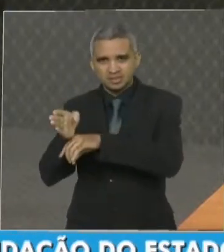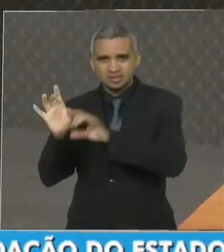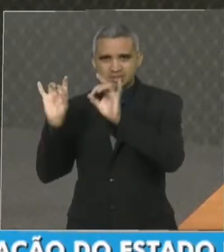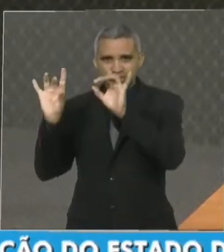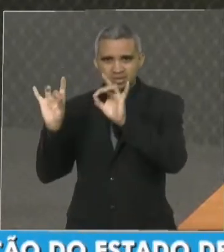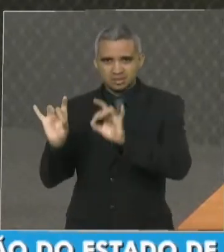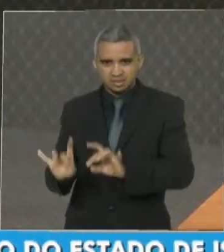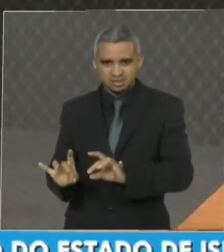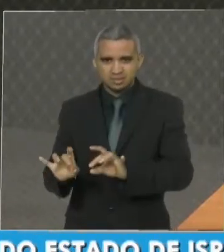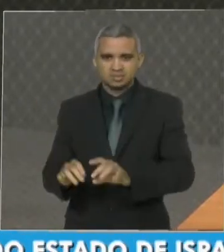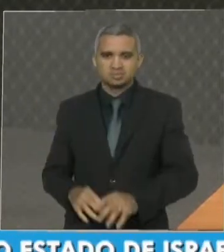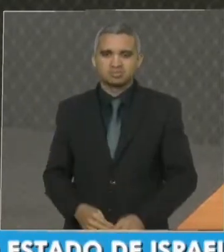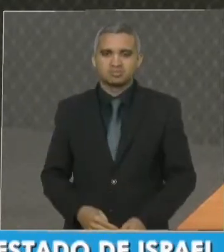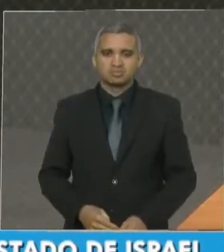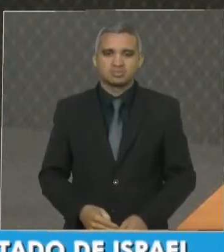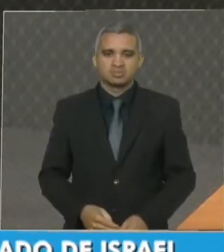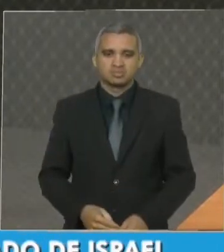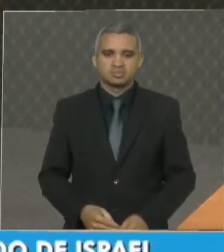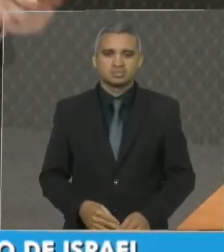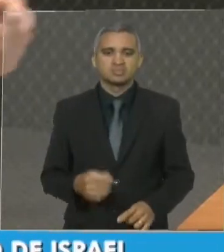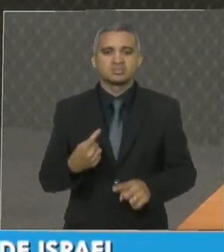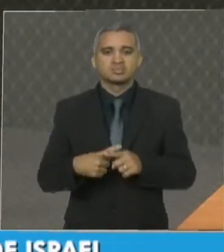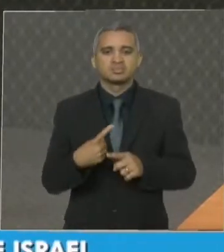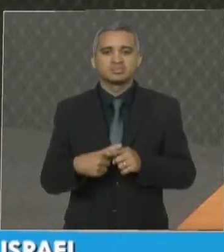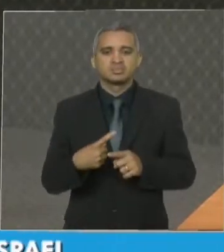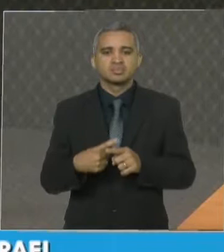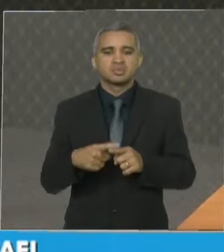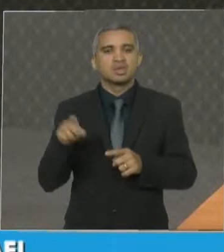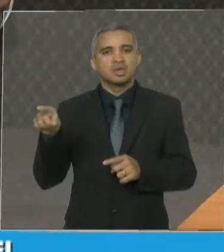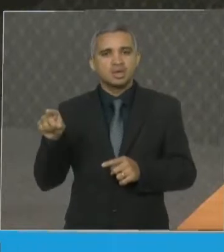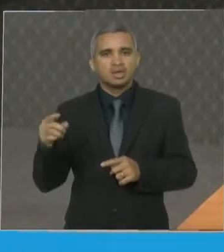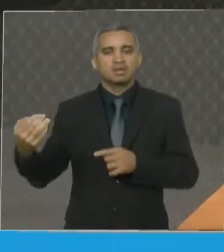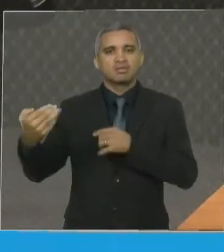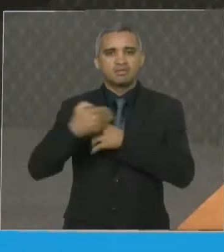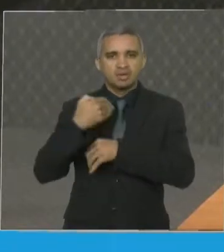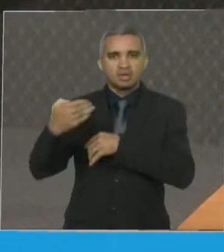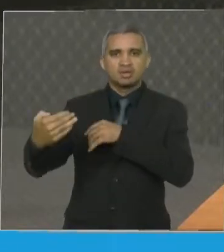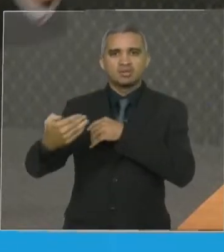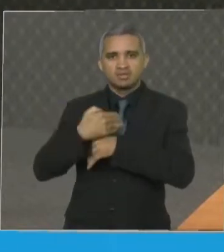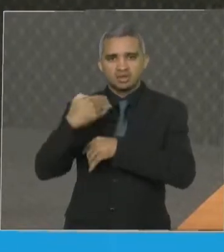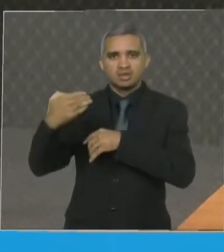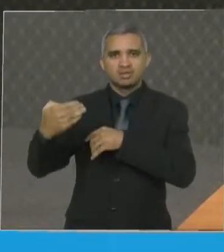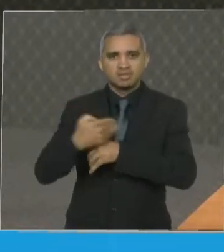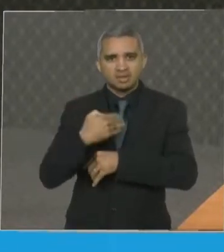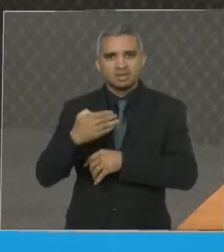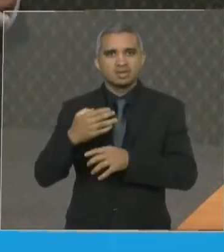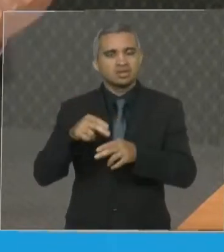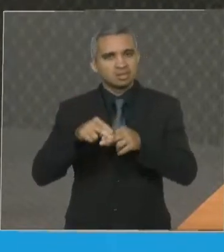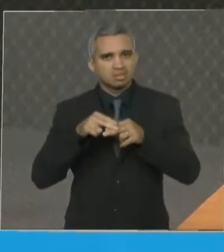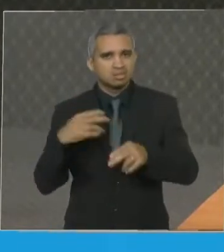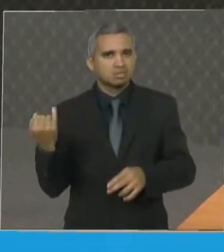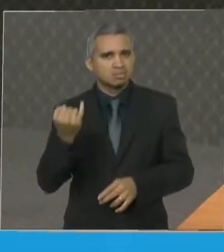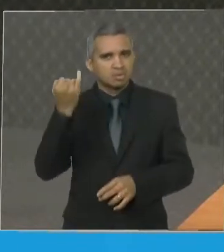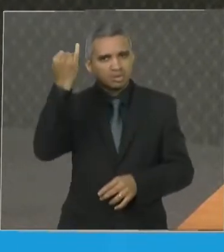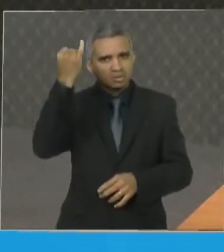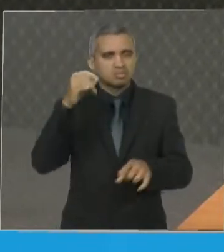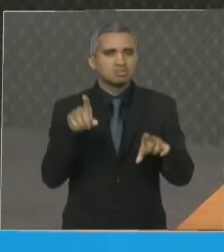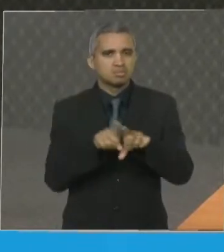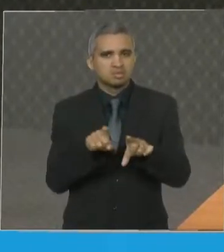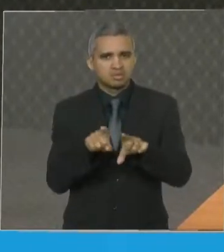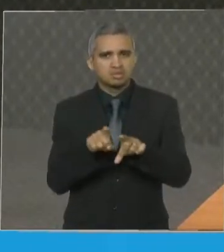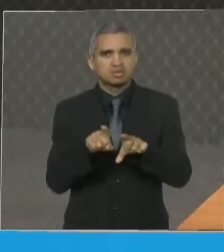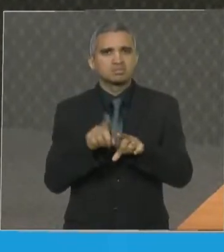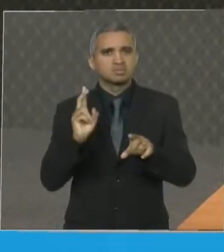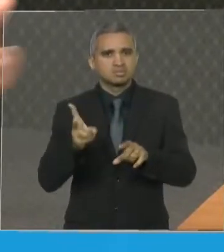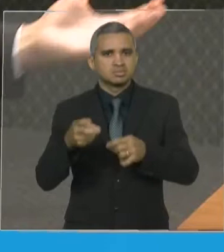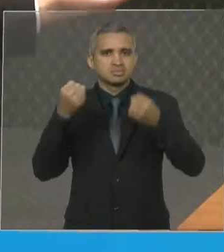na Grajaú. Por quê? Porque ele insiste, ele fala, ele é um bom tipo, fala bem, sempre tem